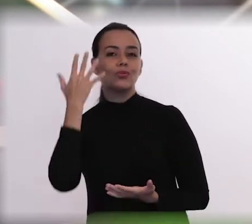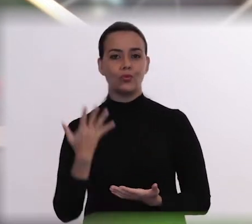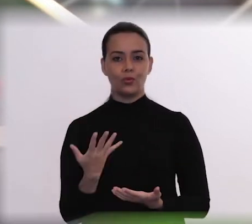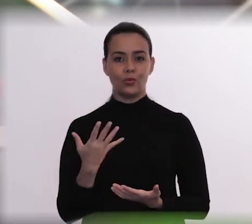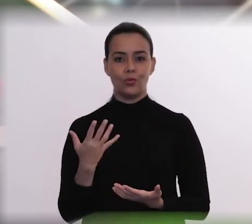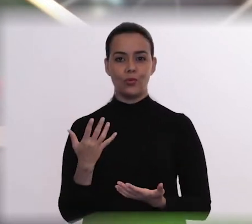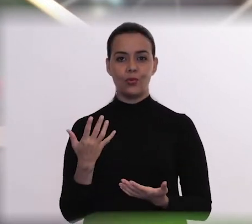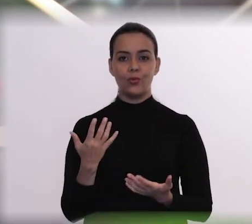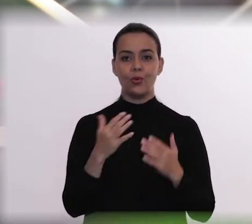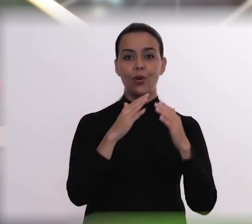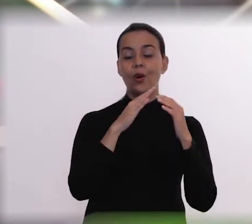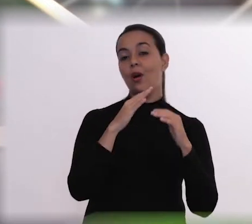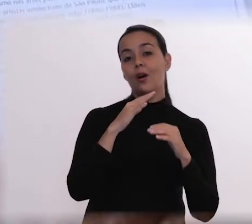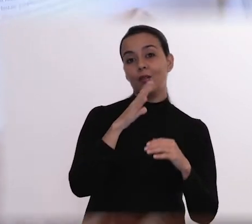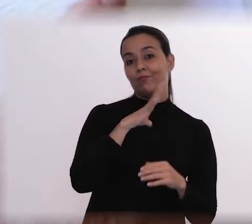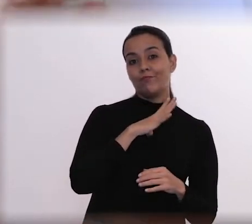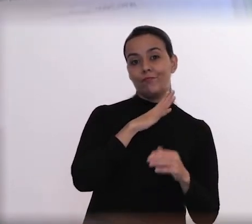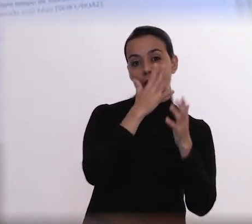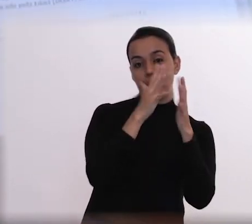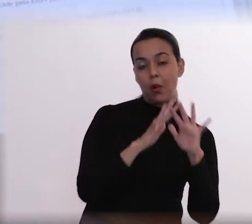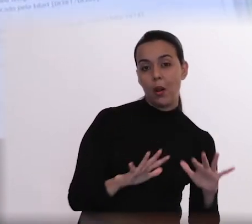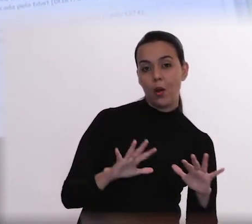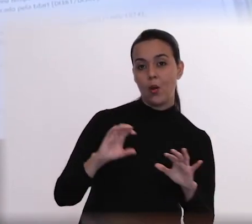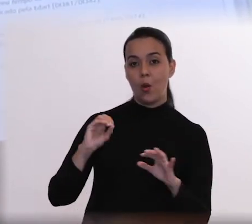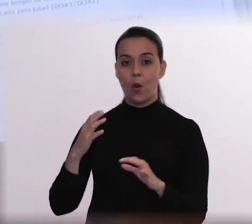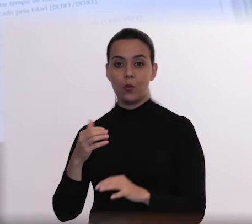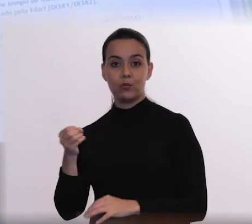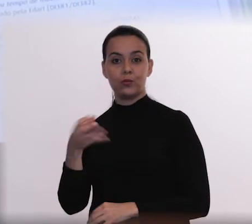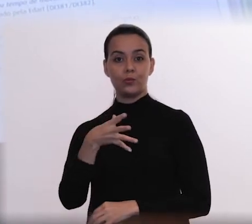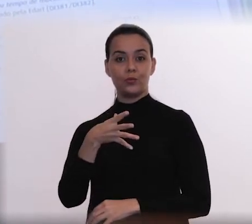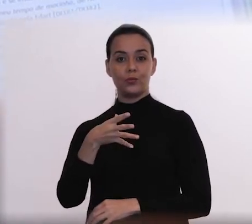é, que também está muito presente em Mário de Andrade.